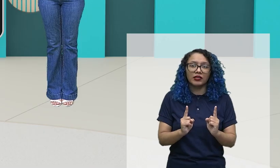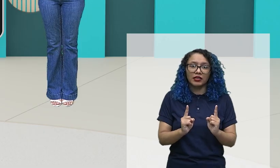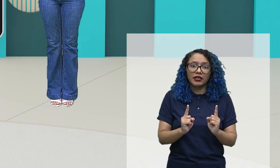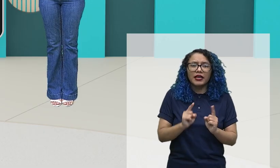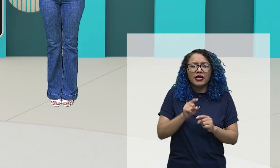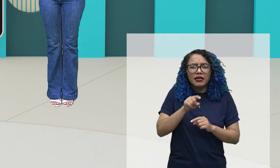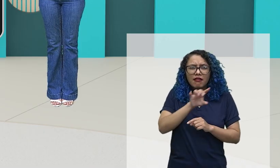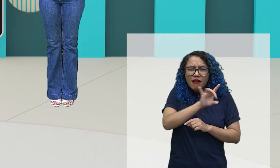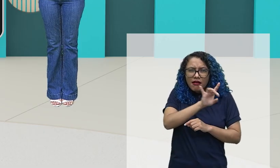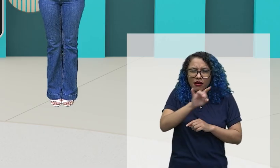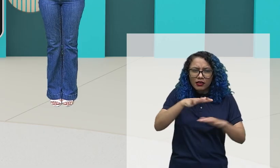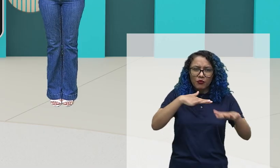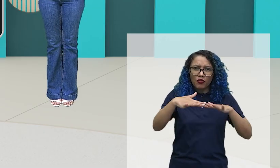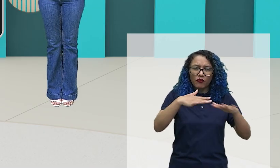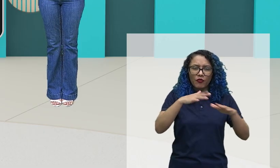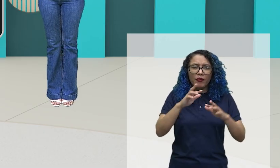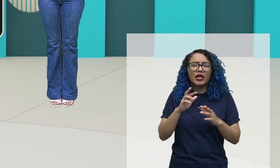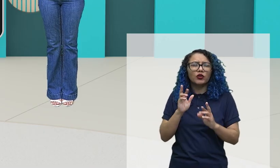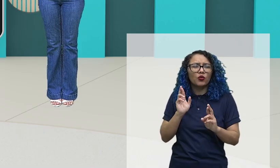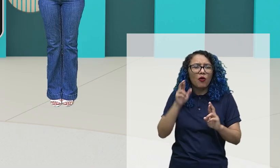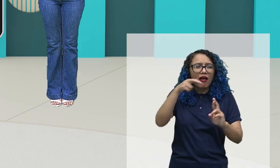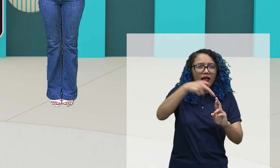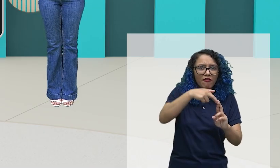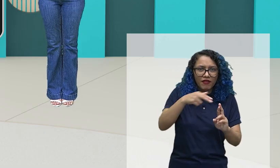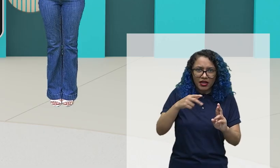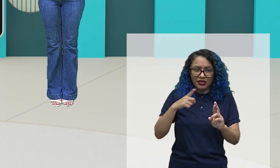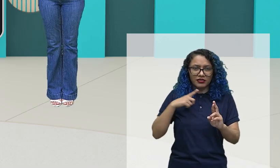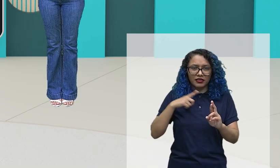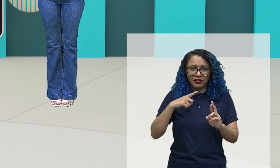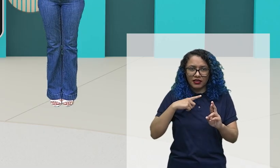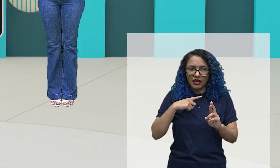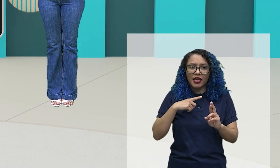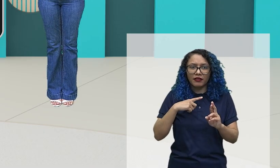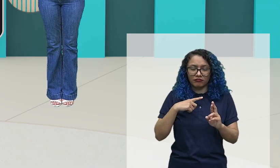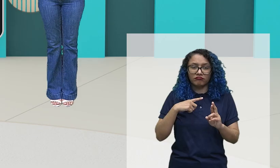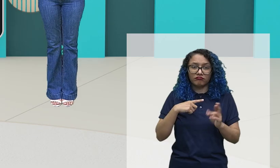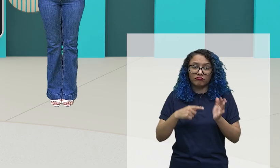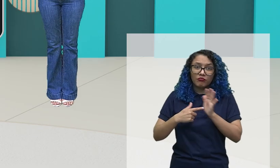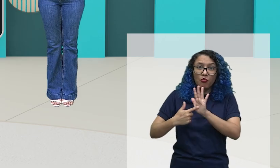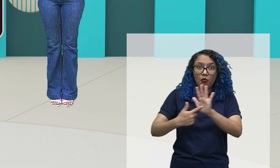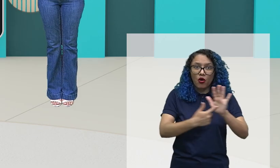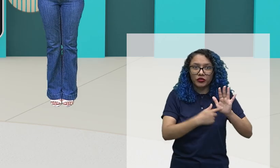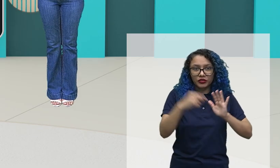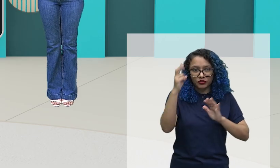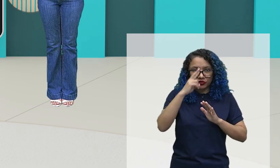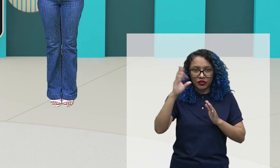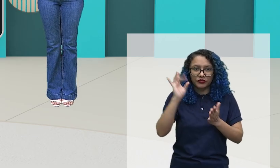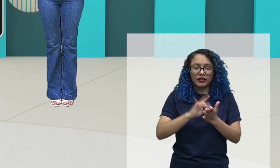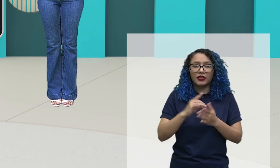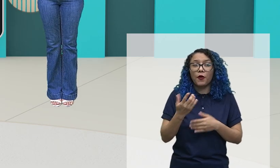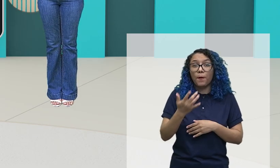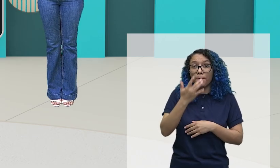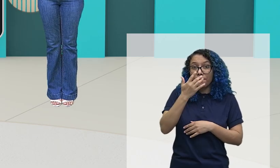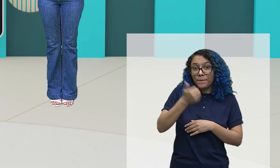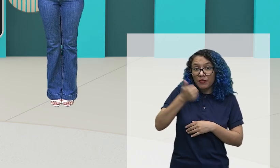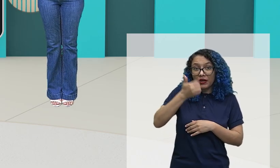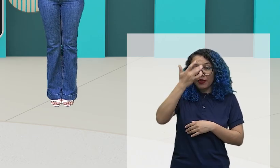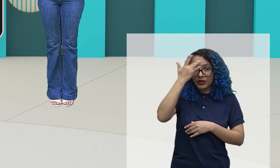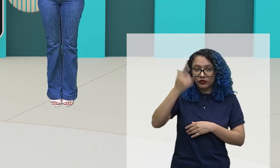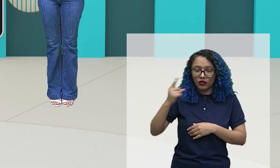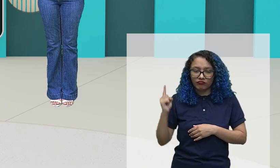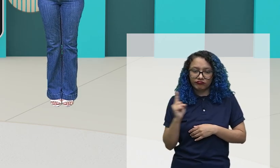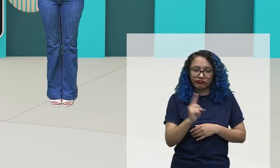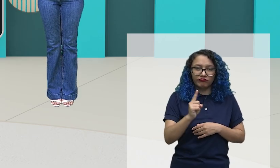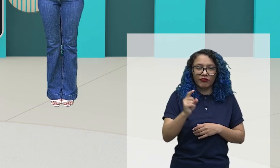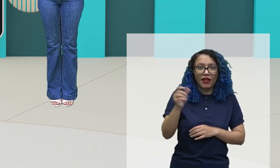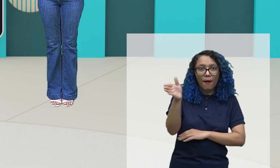tem cada movimento ali trazendo referências, contando realmente a história. Então, quando o primeiro bailarino vem